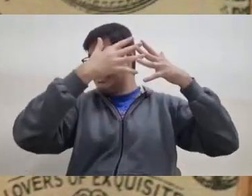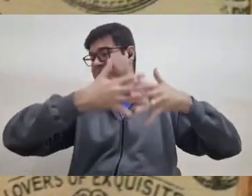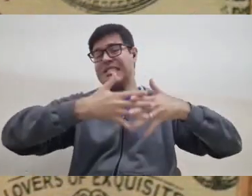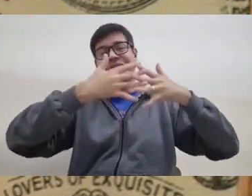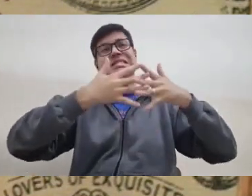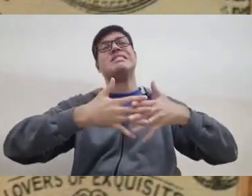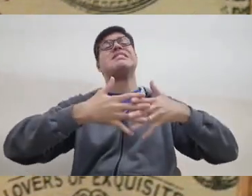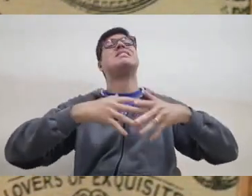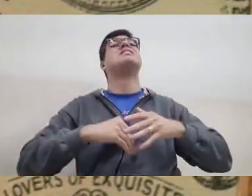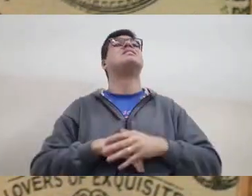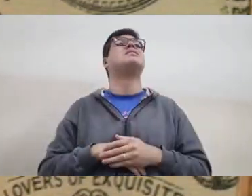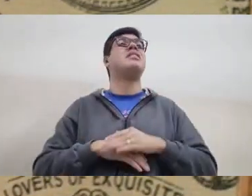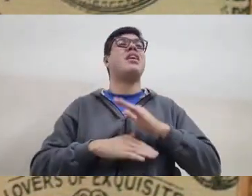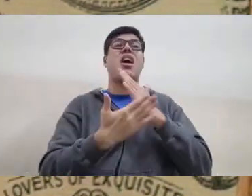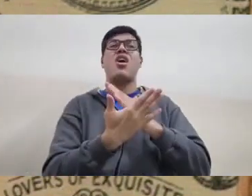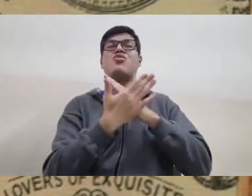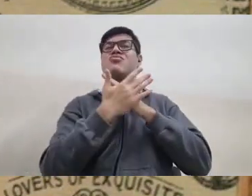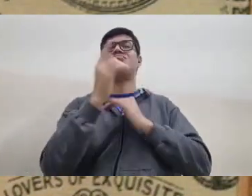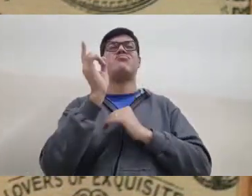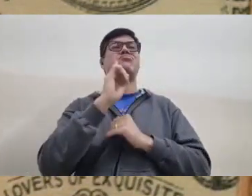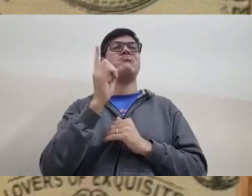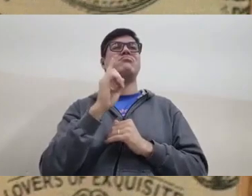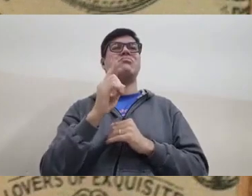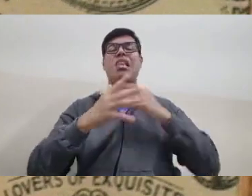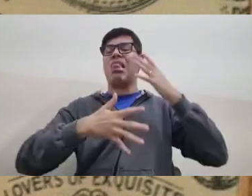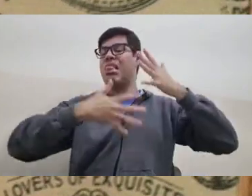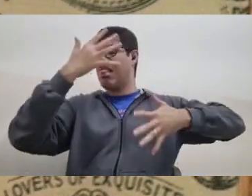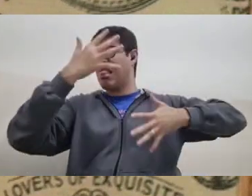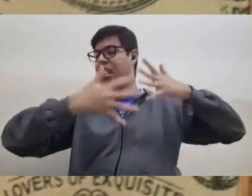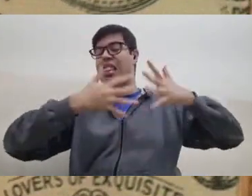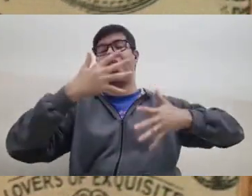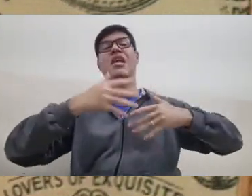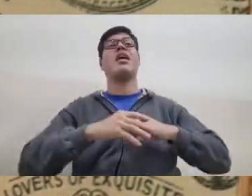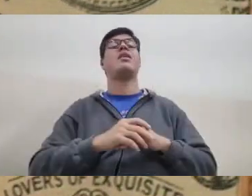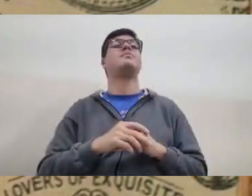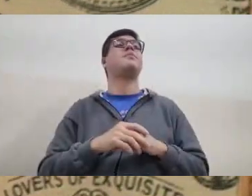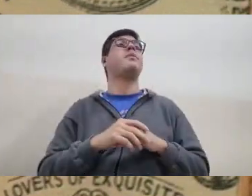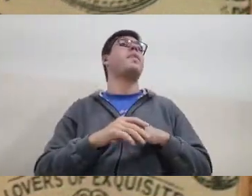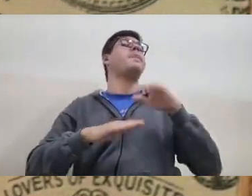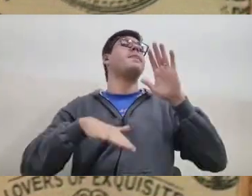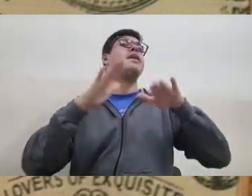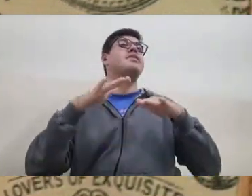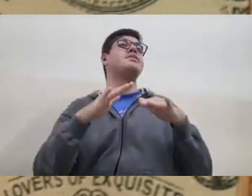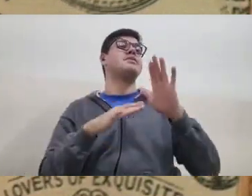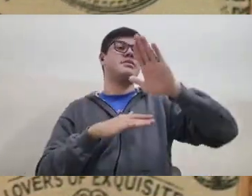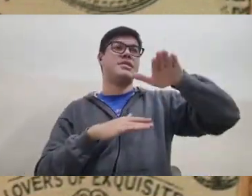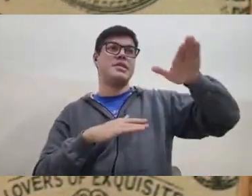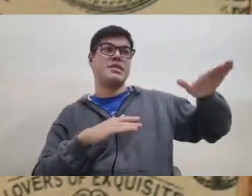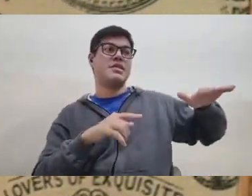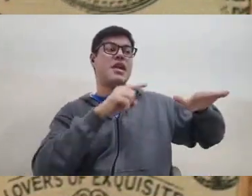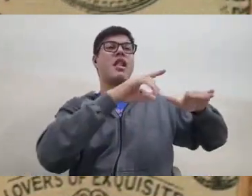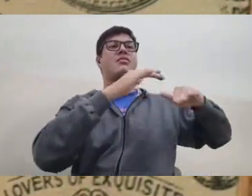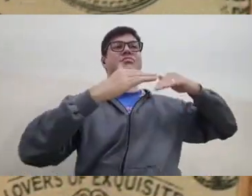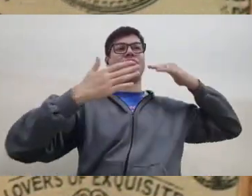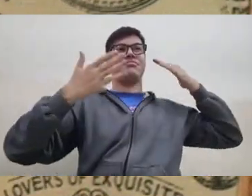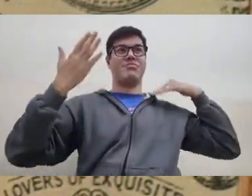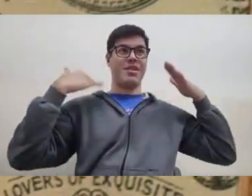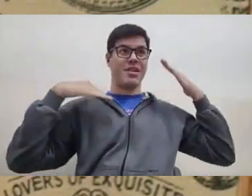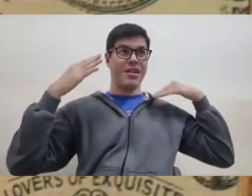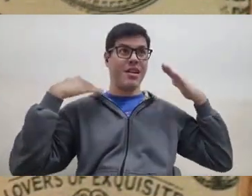de uma ajuda não atrapalha porque nós pegava as crianças nós dava um lazer para elas